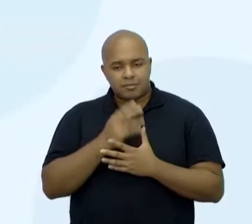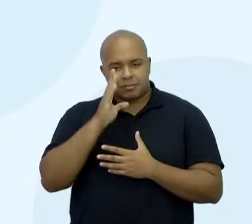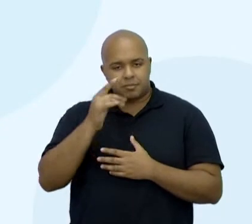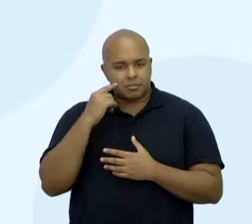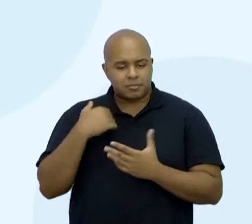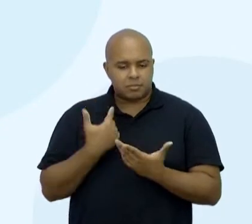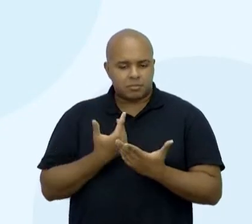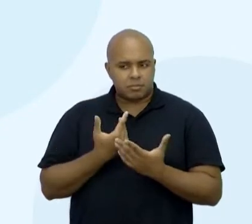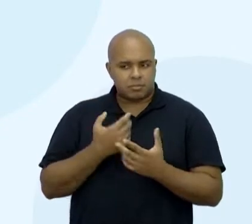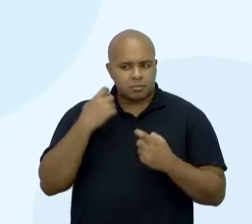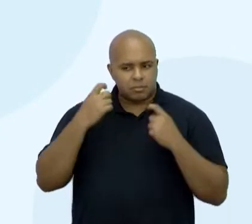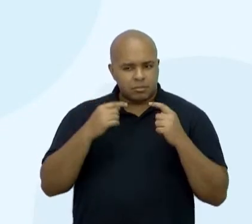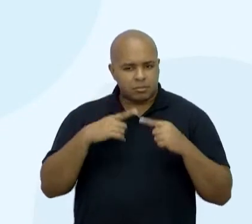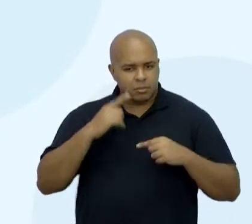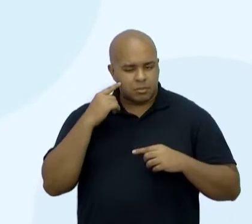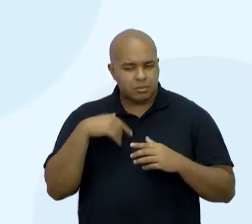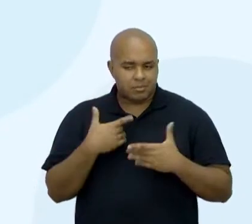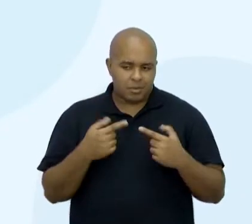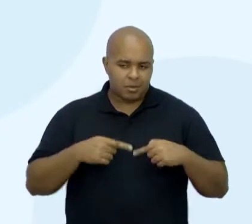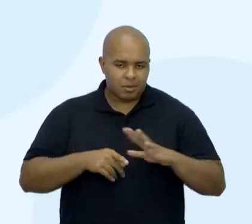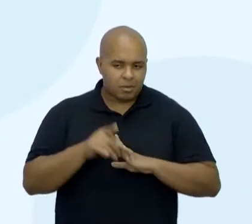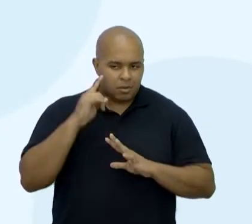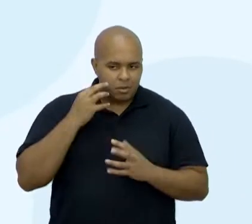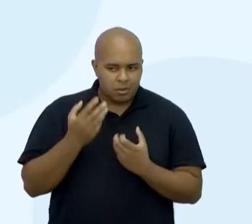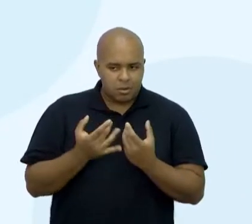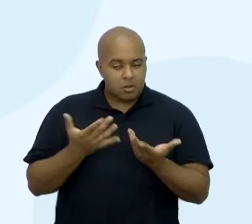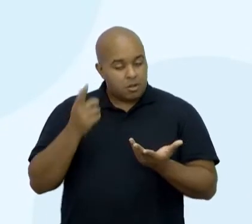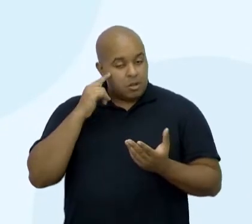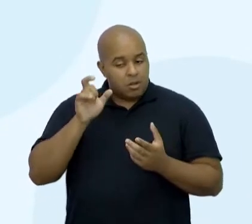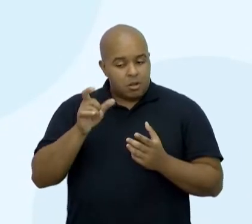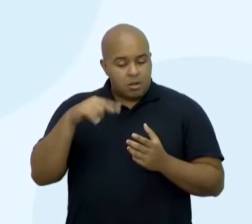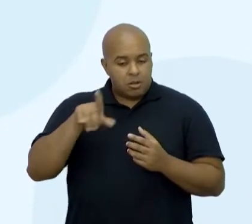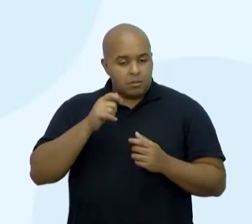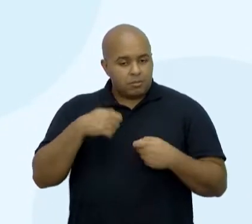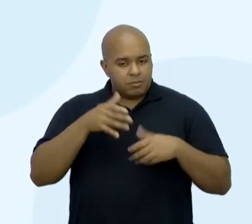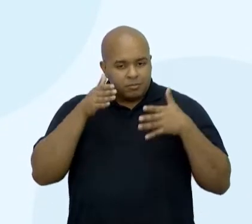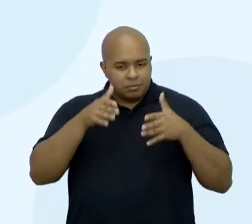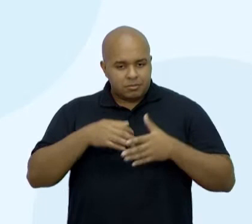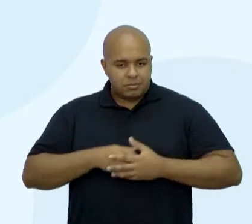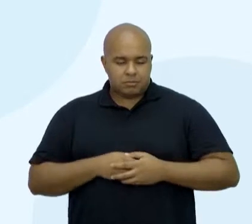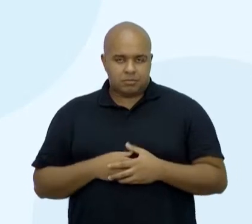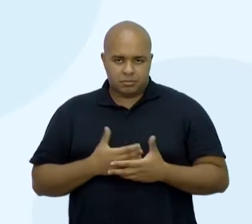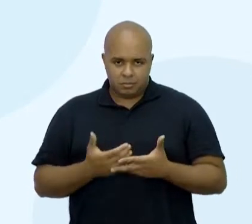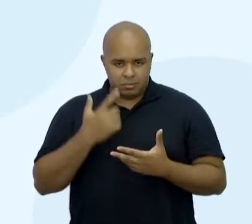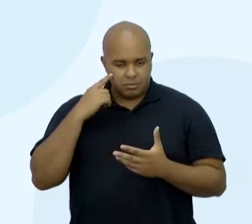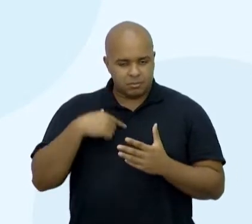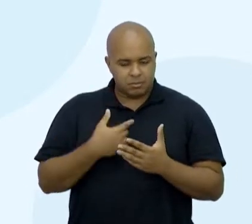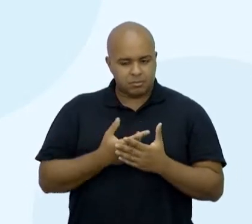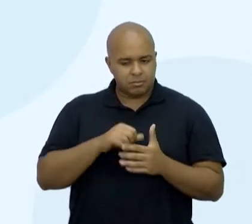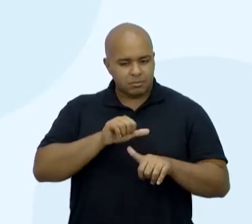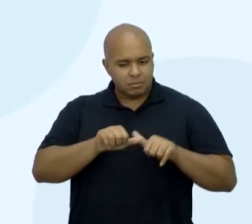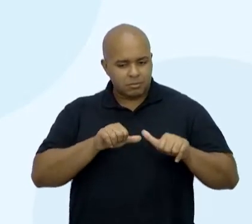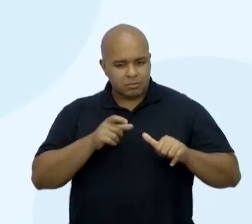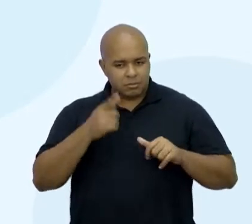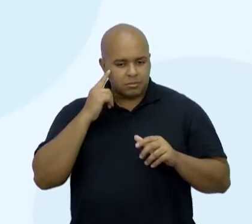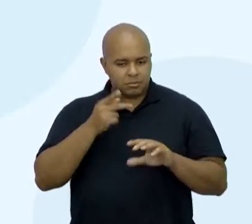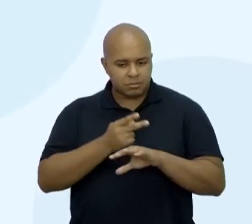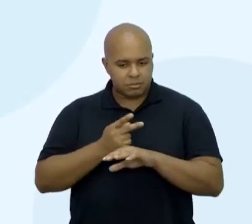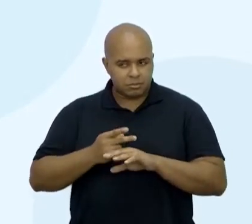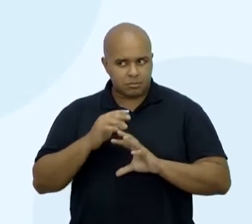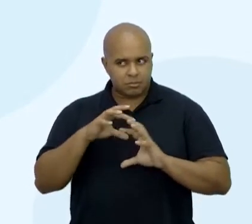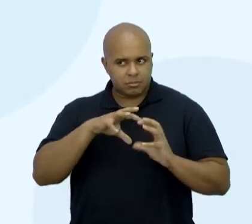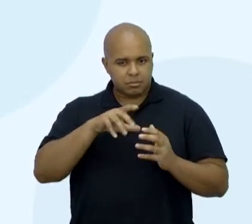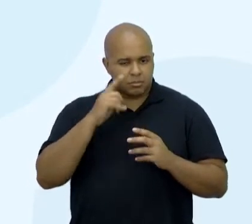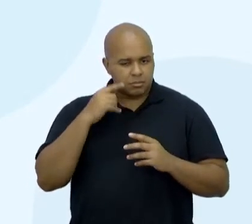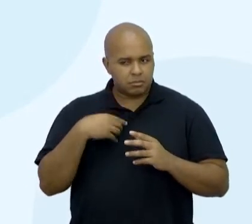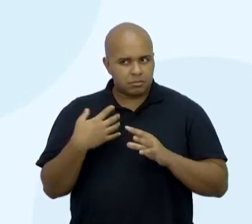principal preocupação quanto ao solo? Então é isso que a gente precisa focar. Então, são modificações dos padrões climáticos